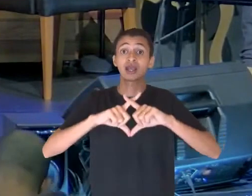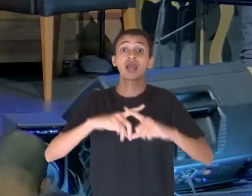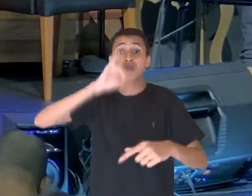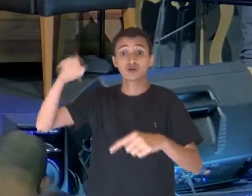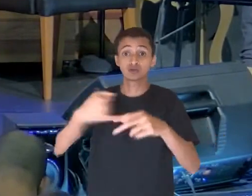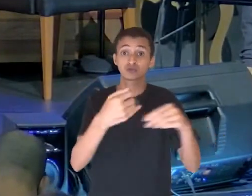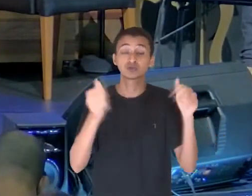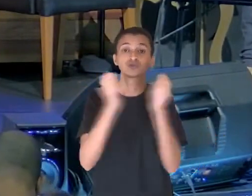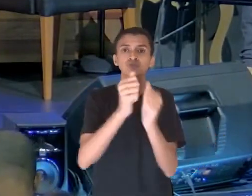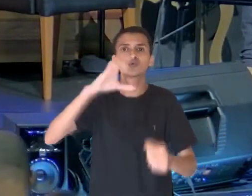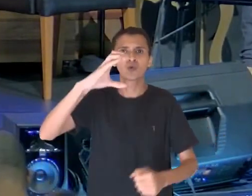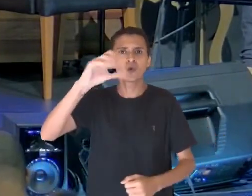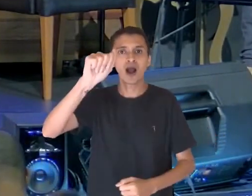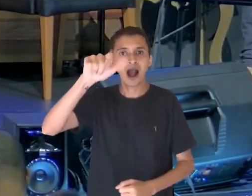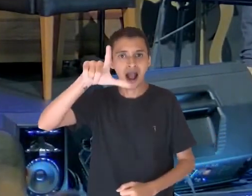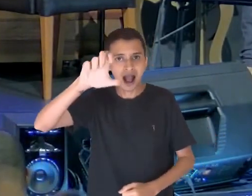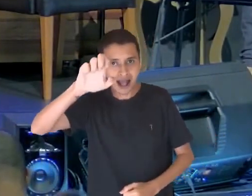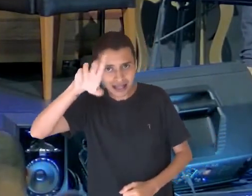falam, pera lá,